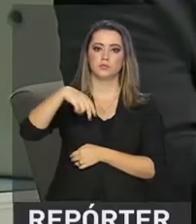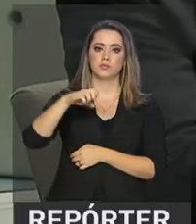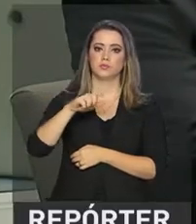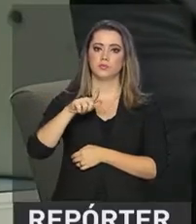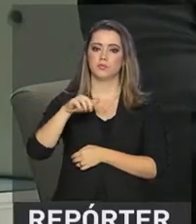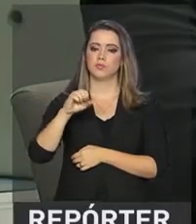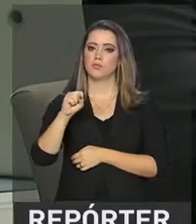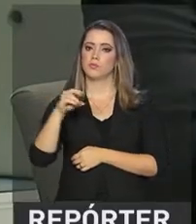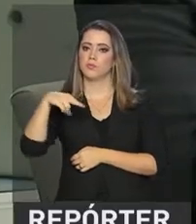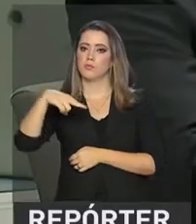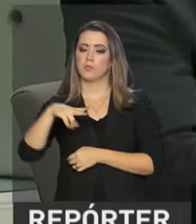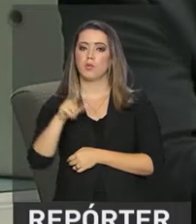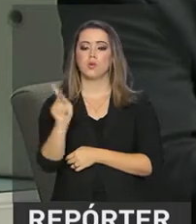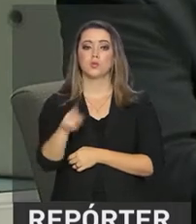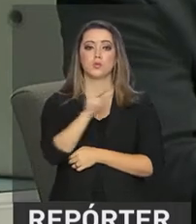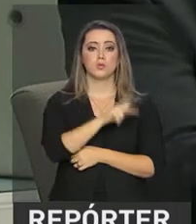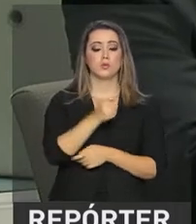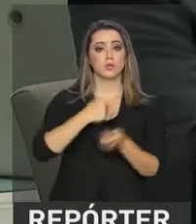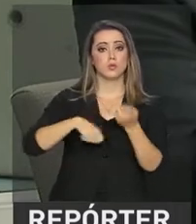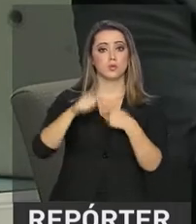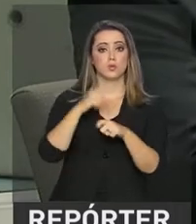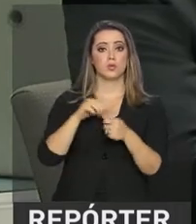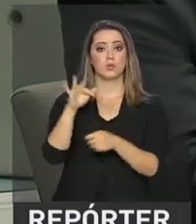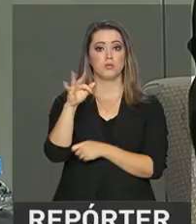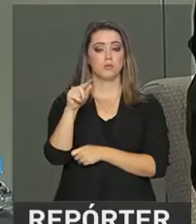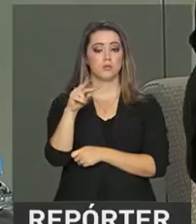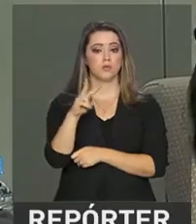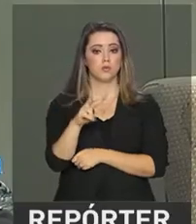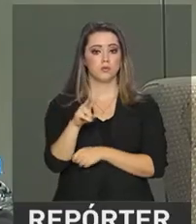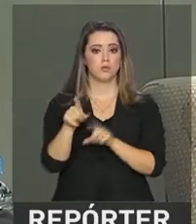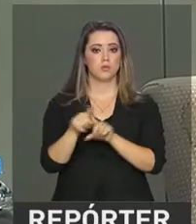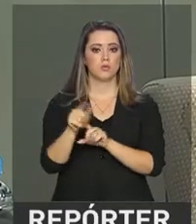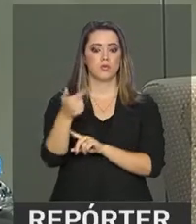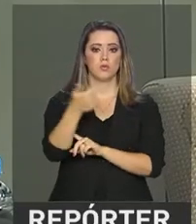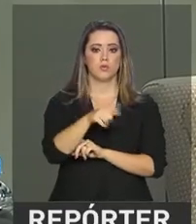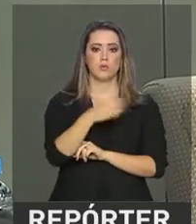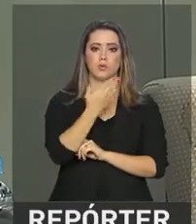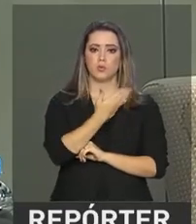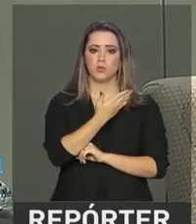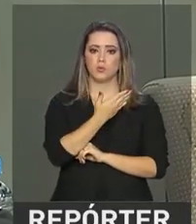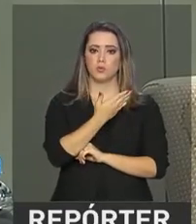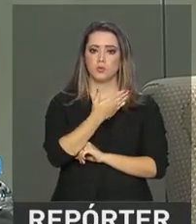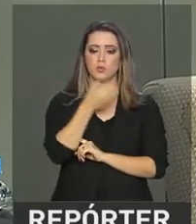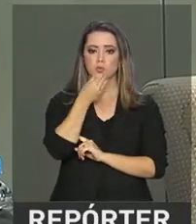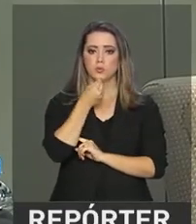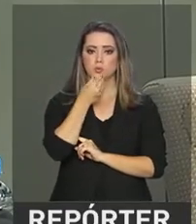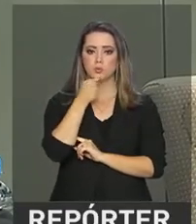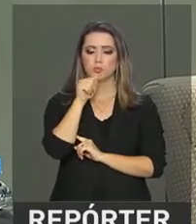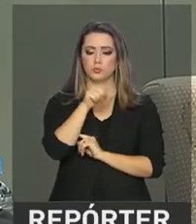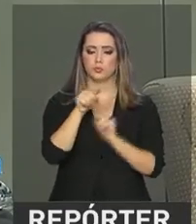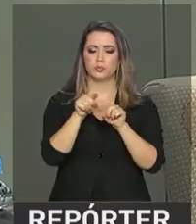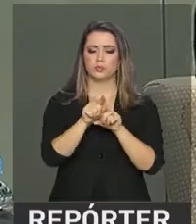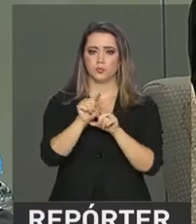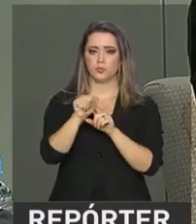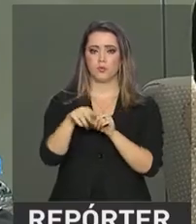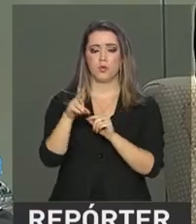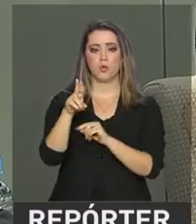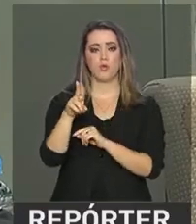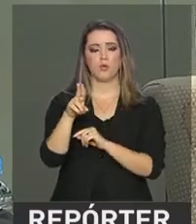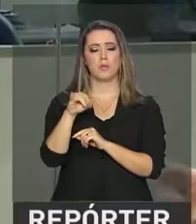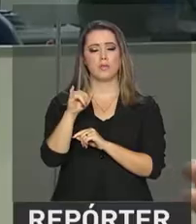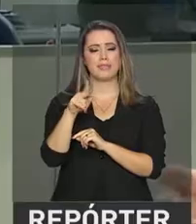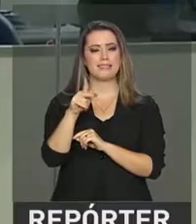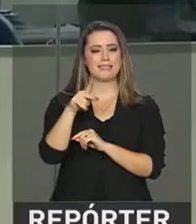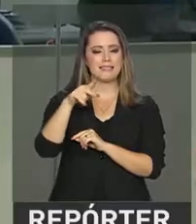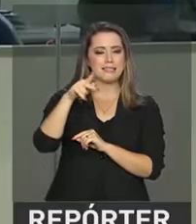Marconi, professor da Escola de Economia da Fundação Getúlio Vargas, e Otto Nogami, do INSPER, Instituição de Ensino Superior e de